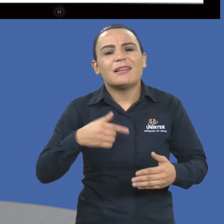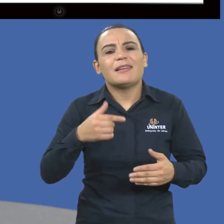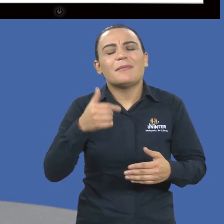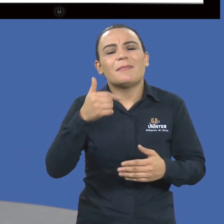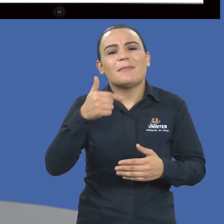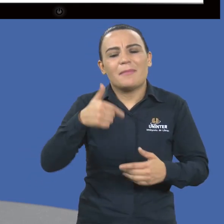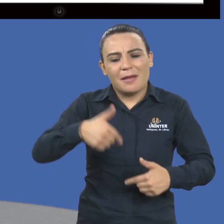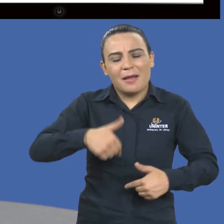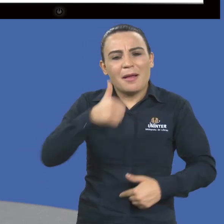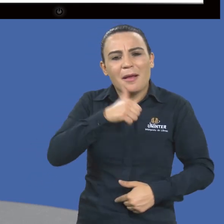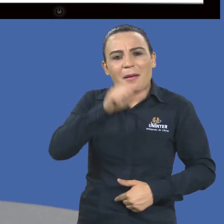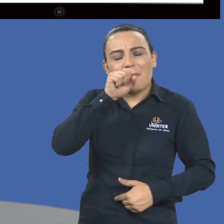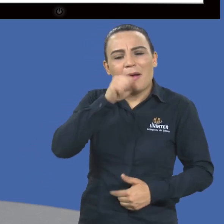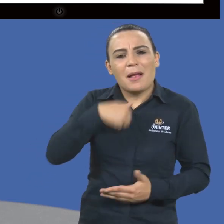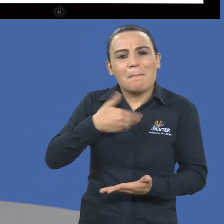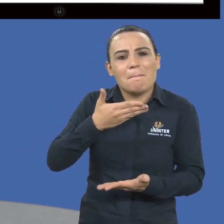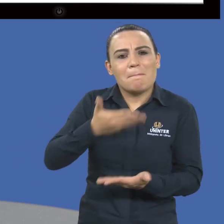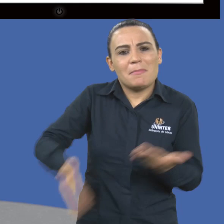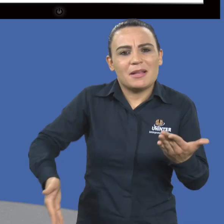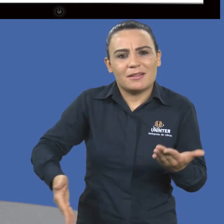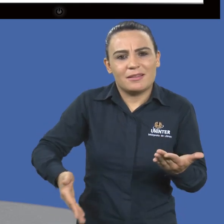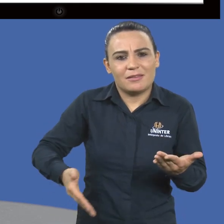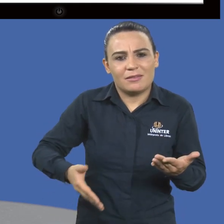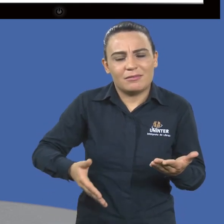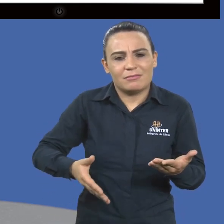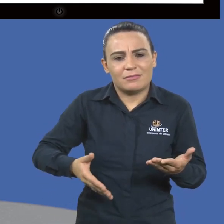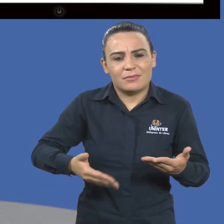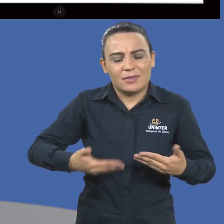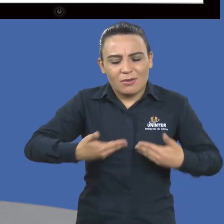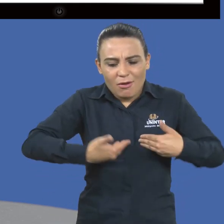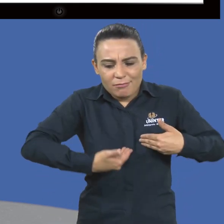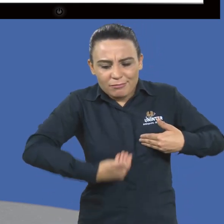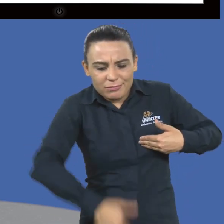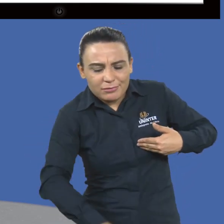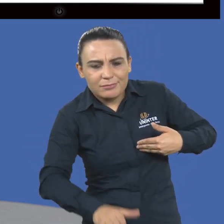o material do aborto, muitas vezes nós vamos